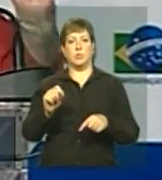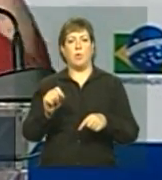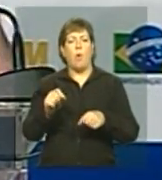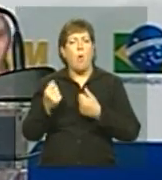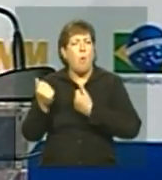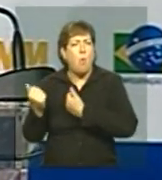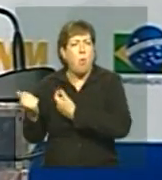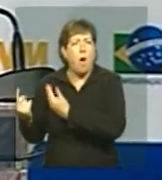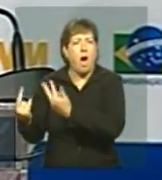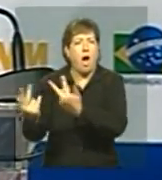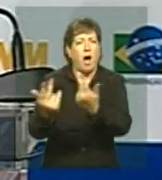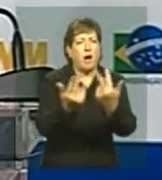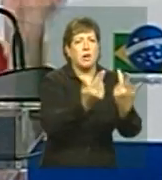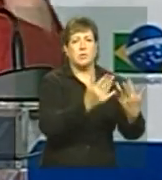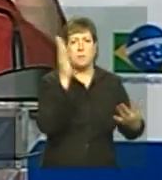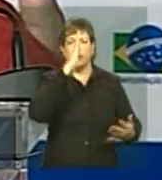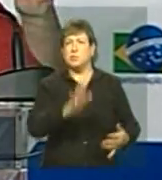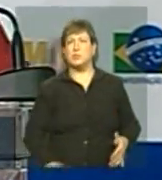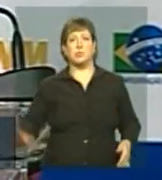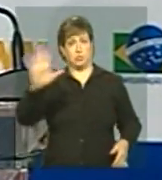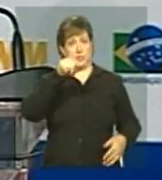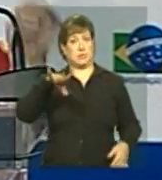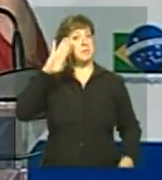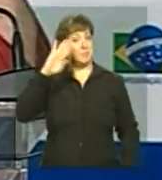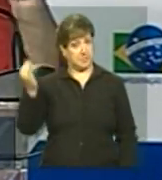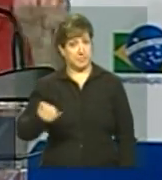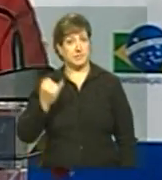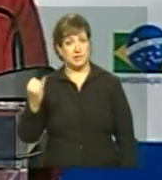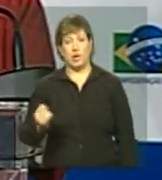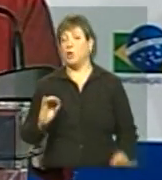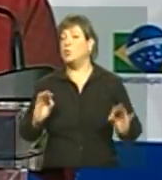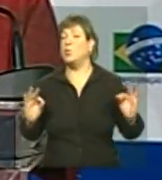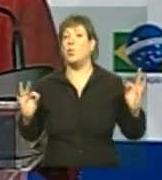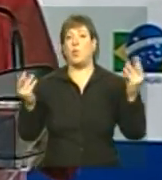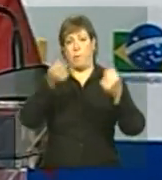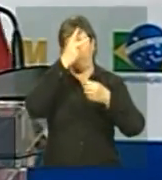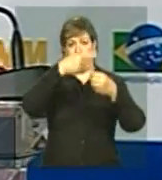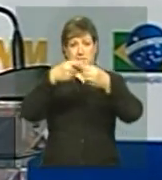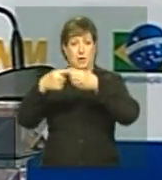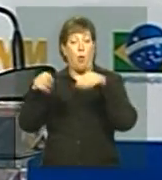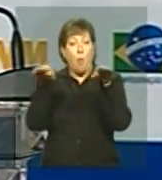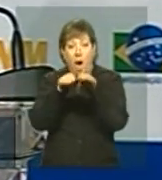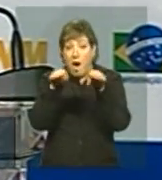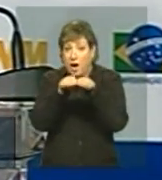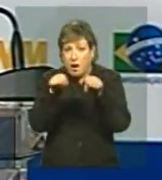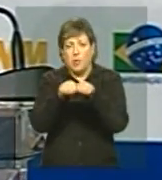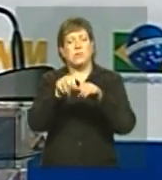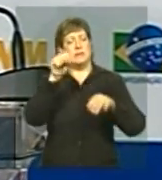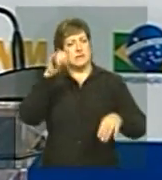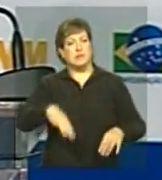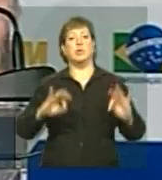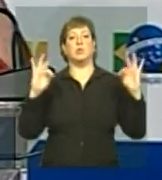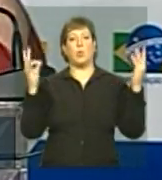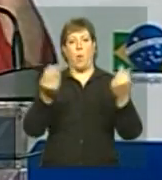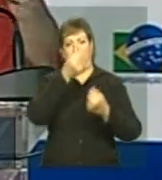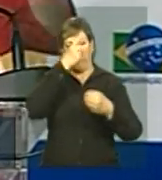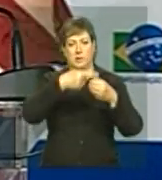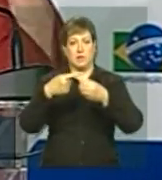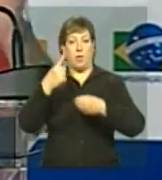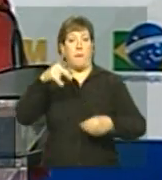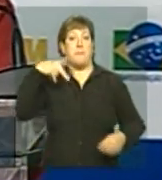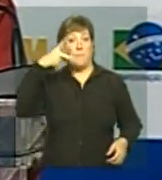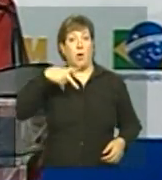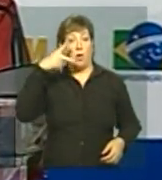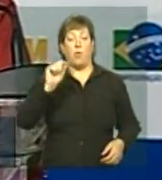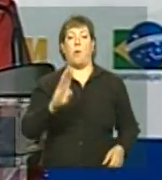igualitária para todo o Brasil, e isso é fundamental, para todos os municípios. Igual, sim, para todos os municípios. Uma política